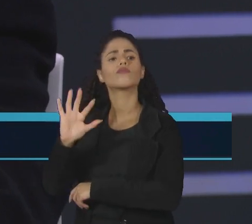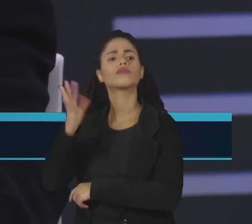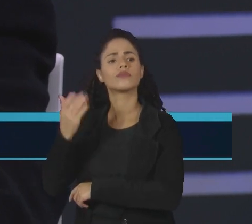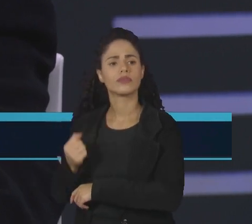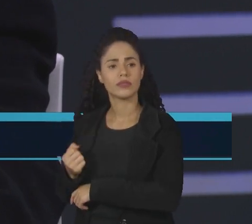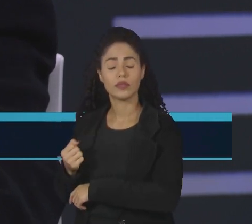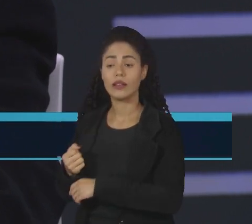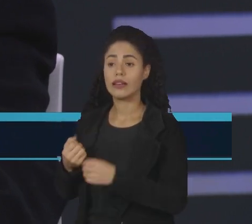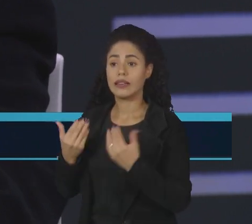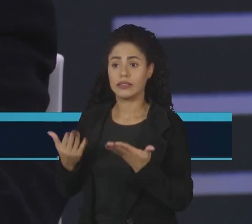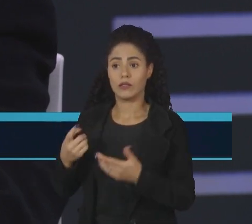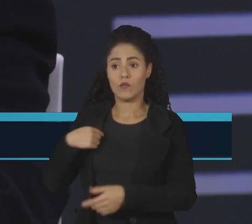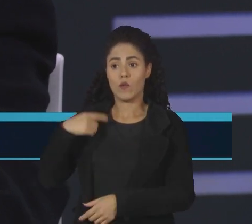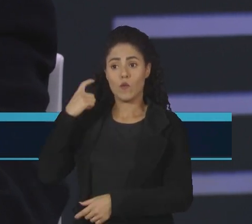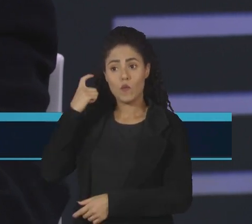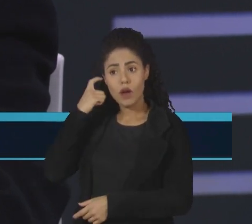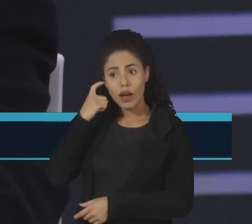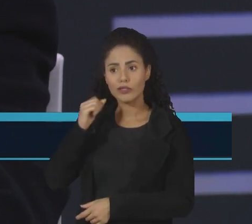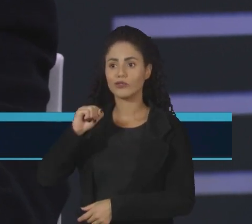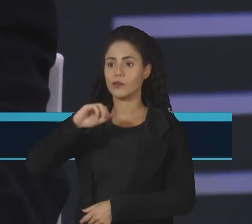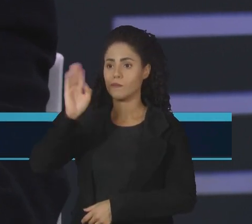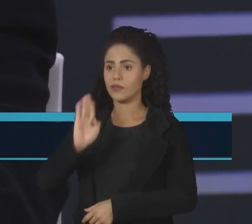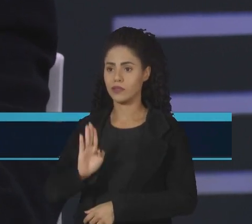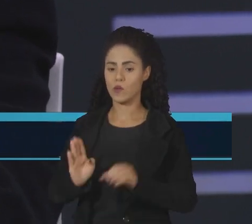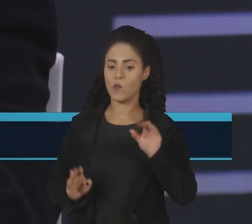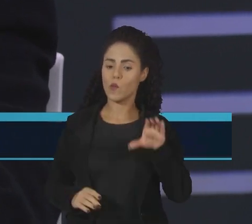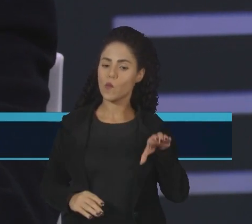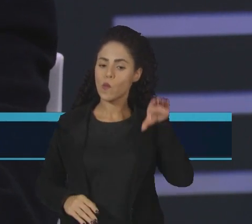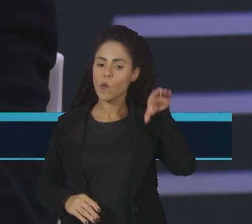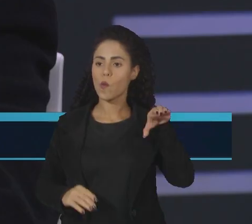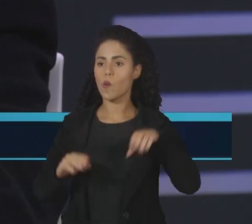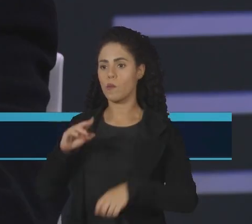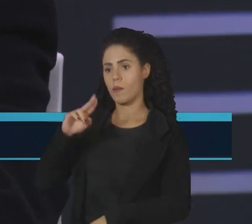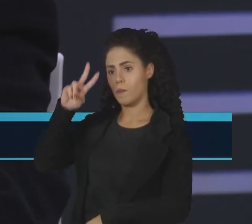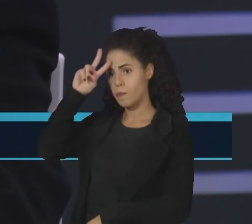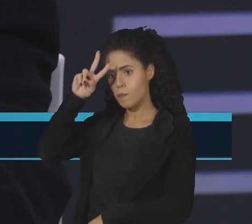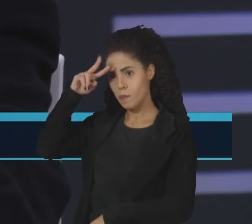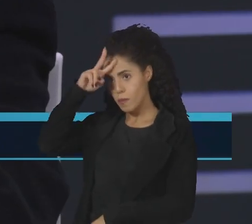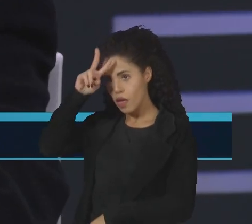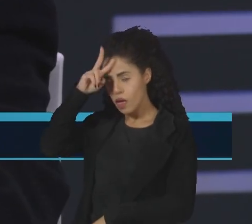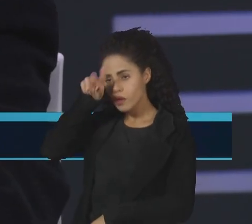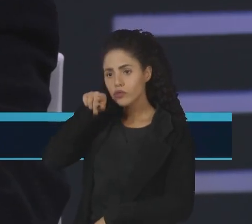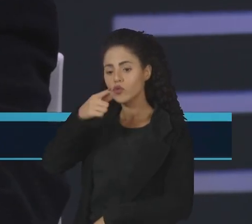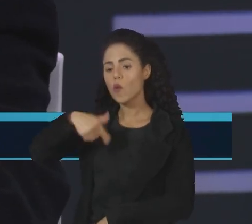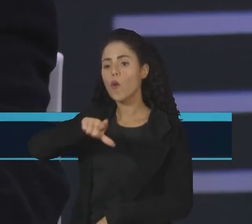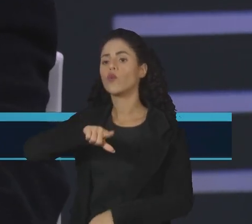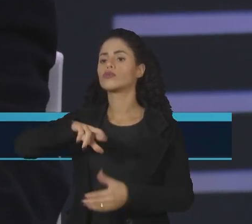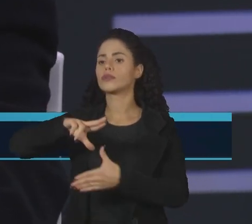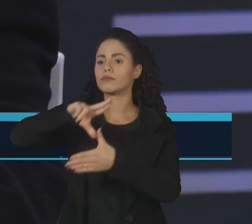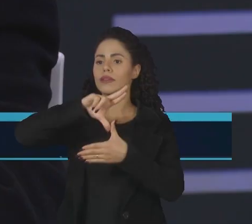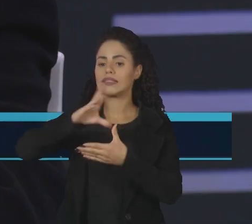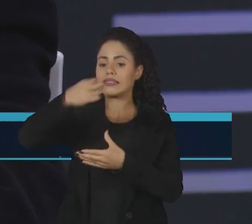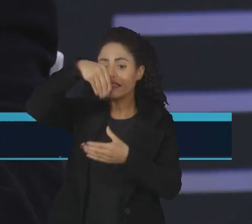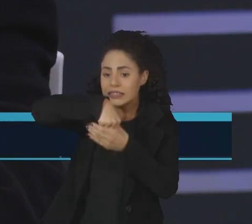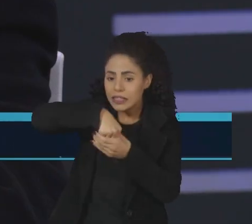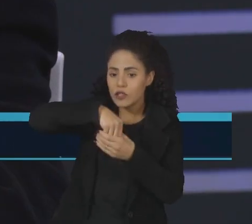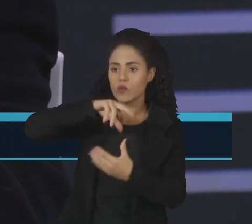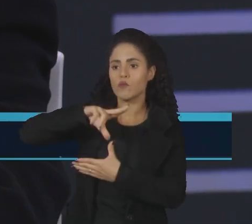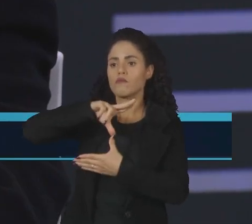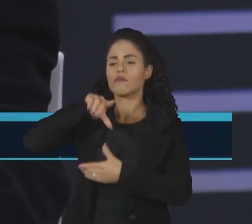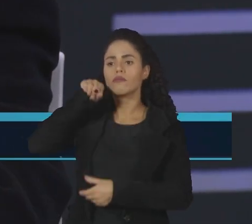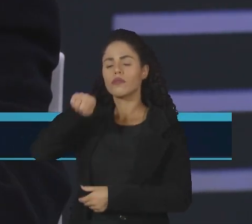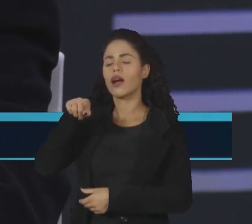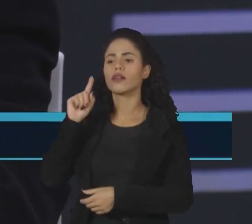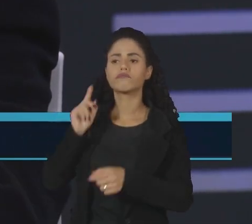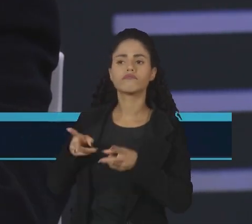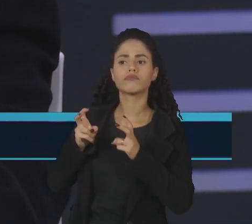relação à ação do Brasil, da Colômbia e do México é deles, ao contrário de outros países da América Latina, digamos